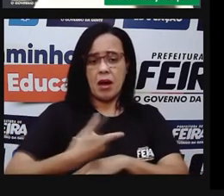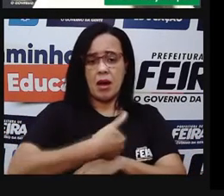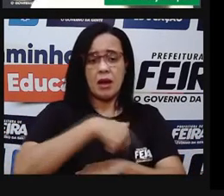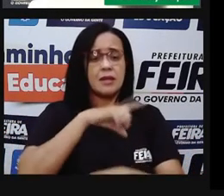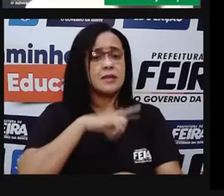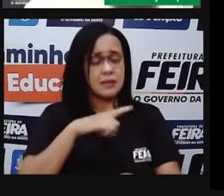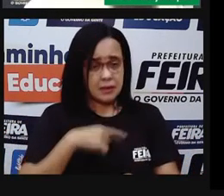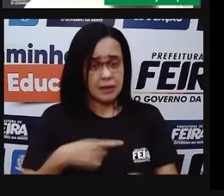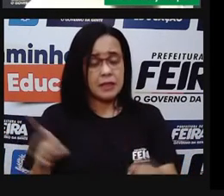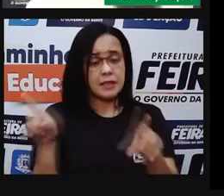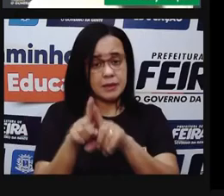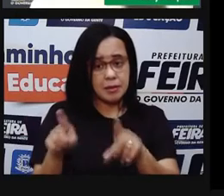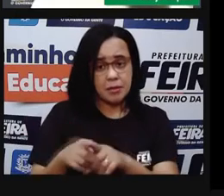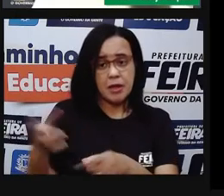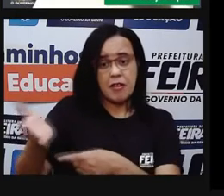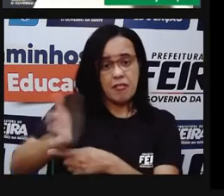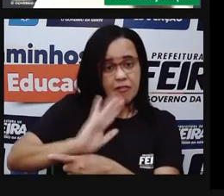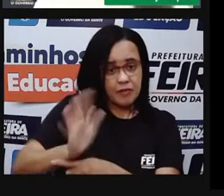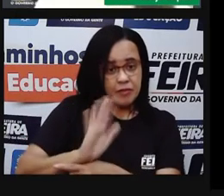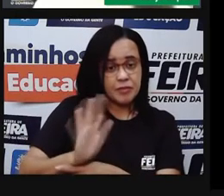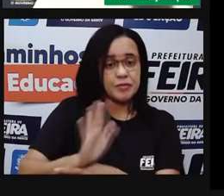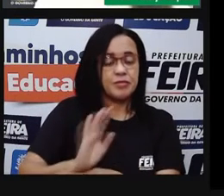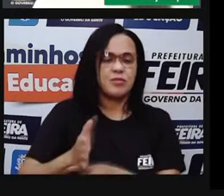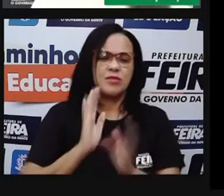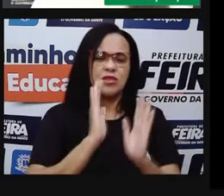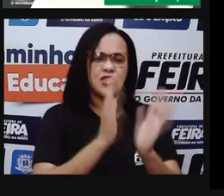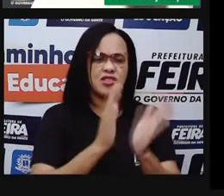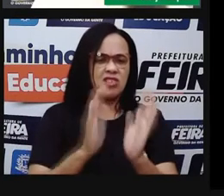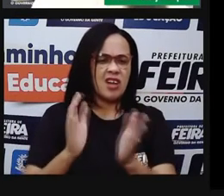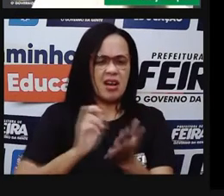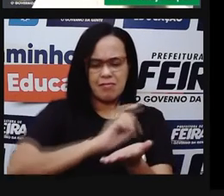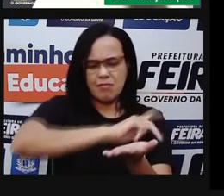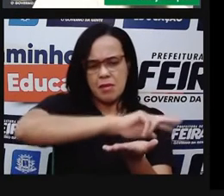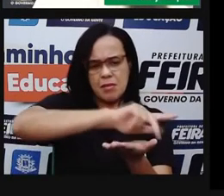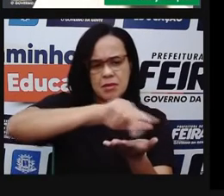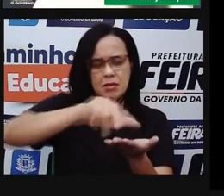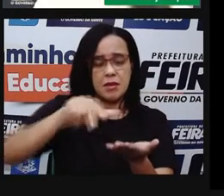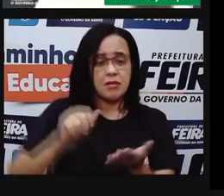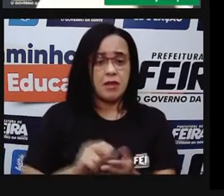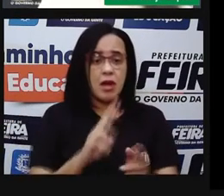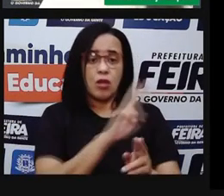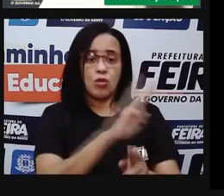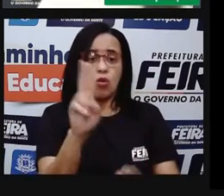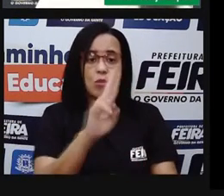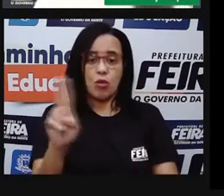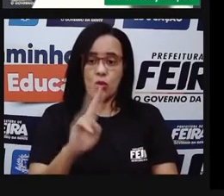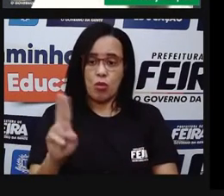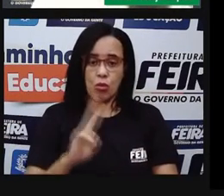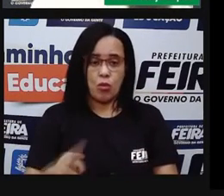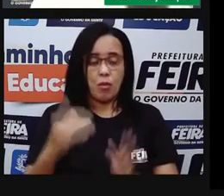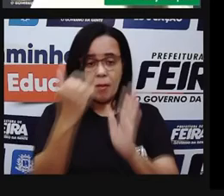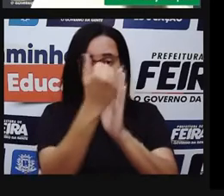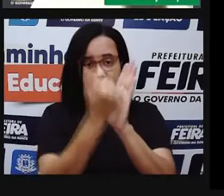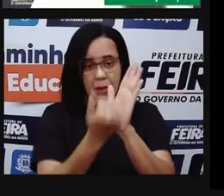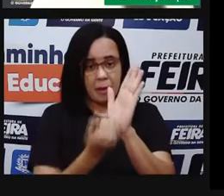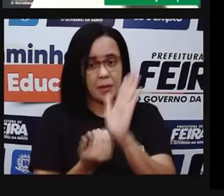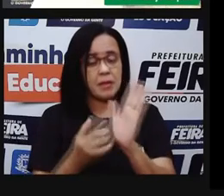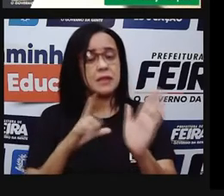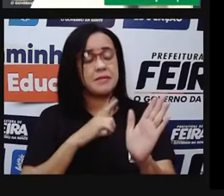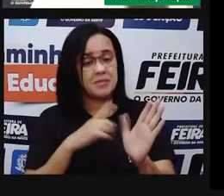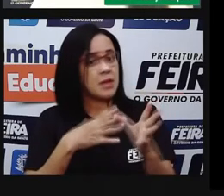Alma, Maria Fubá, Corações Urbanos, Pabulagem e Cosmonave. Olha